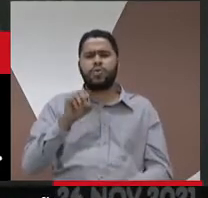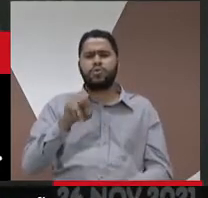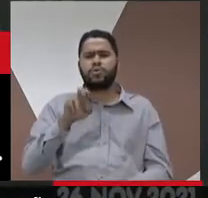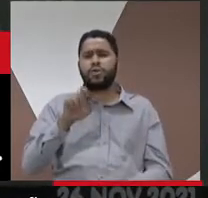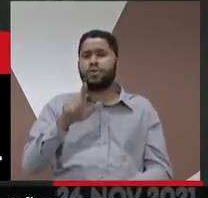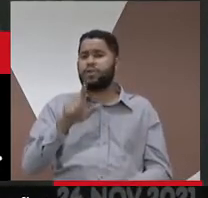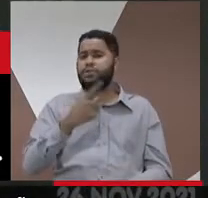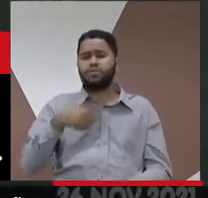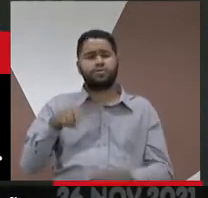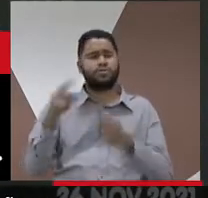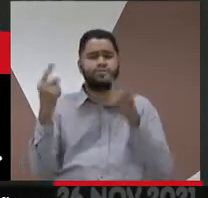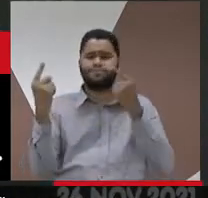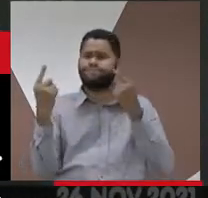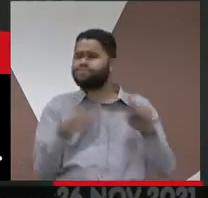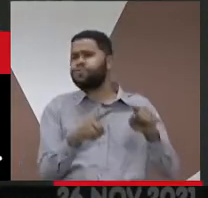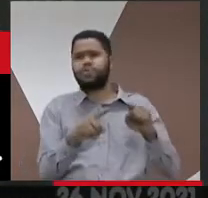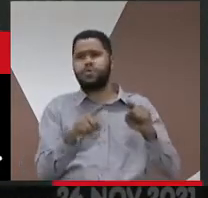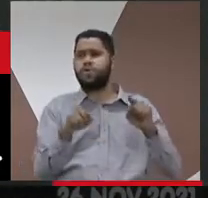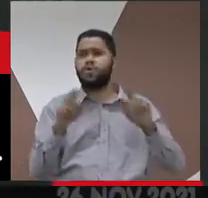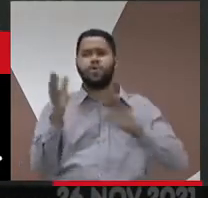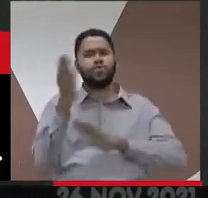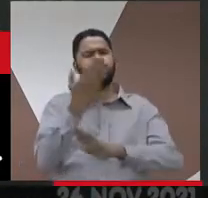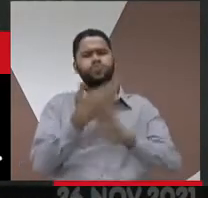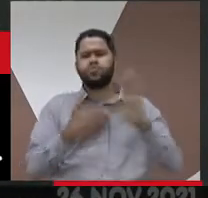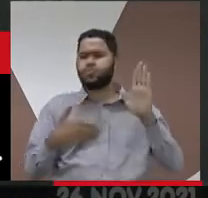Somos contra, radicalmente contra,